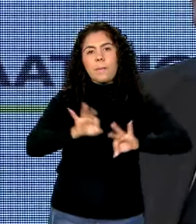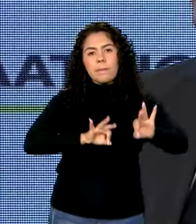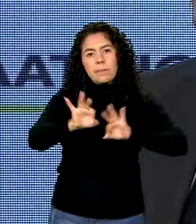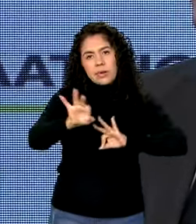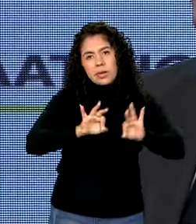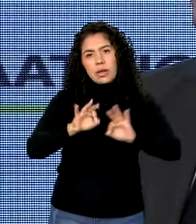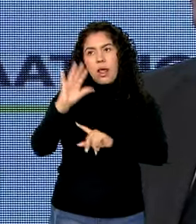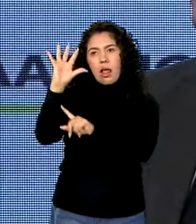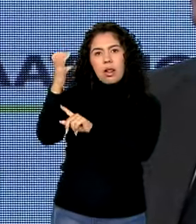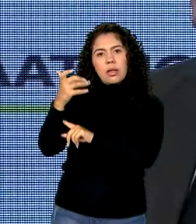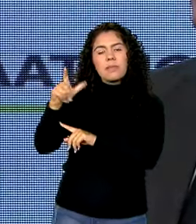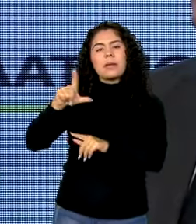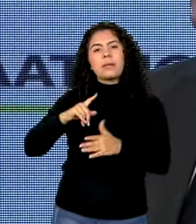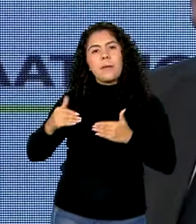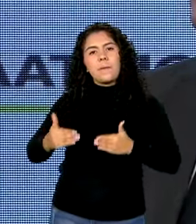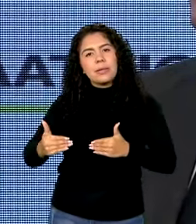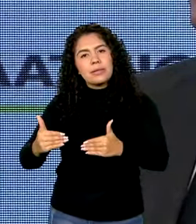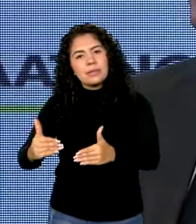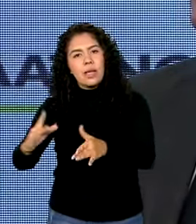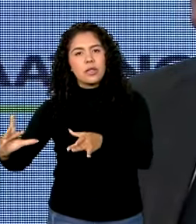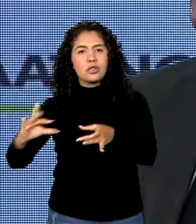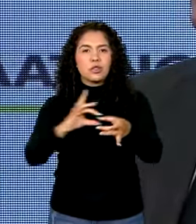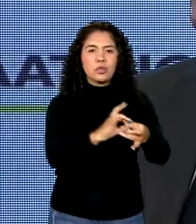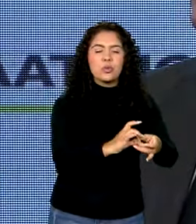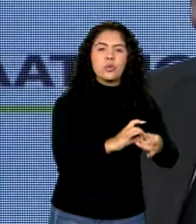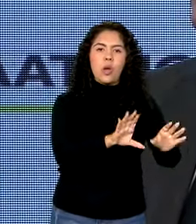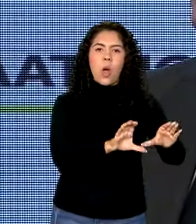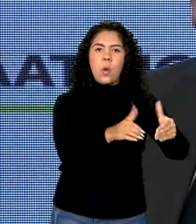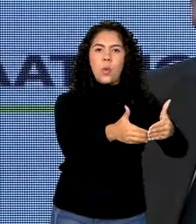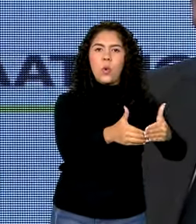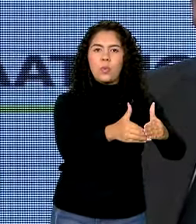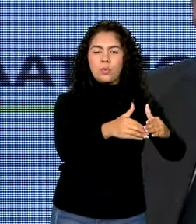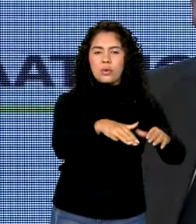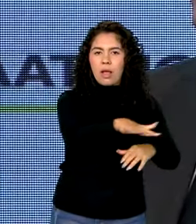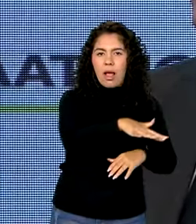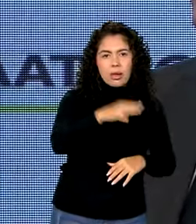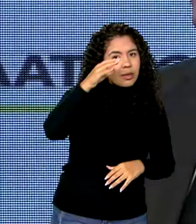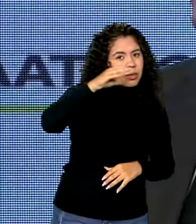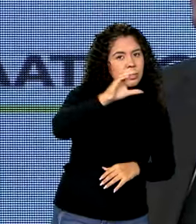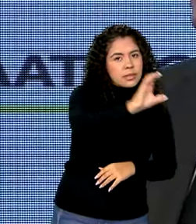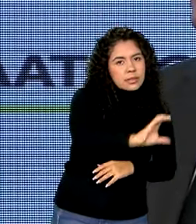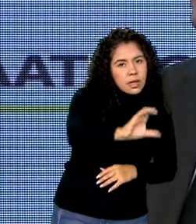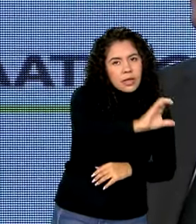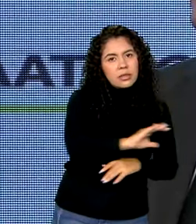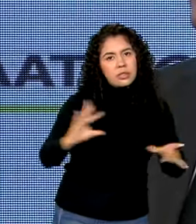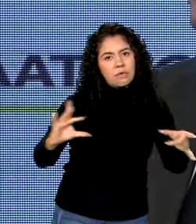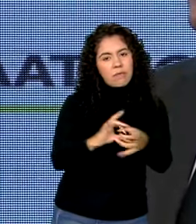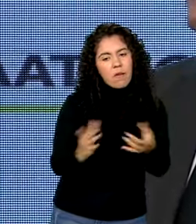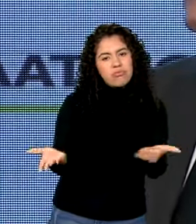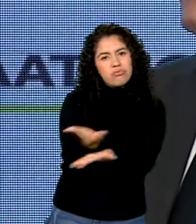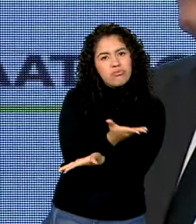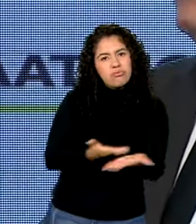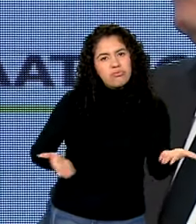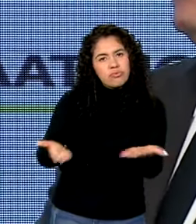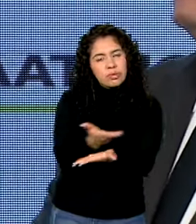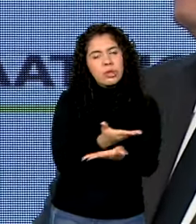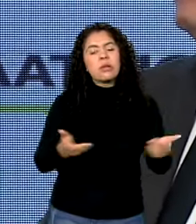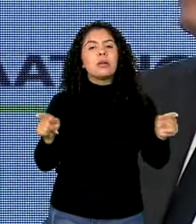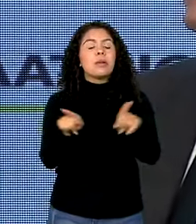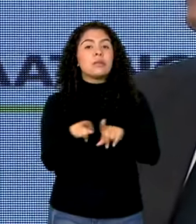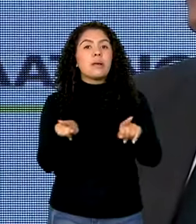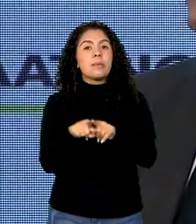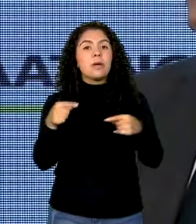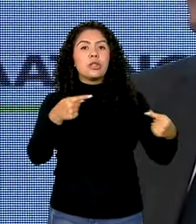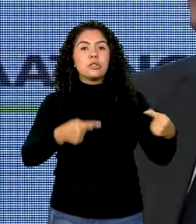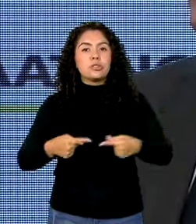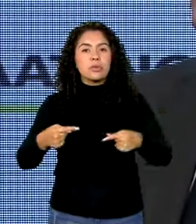pelos ministérios com a comunidade científica. E, em seguida, nós teremos também a discussão